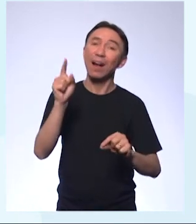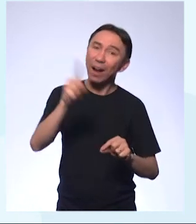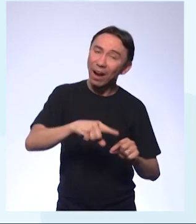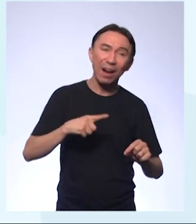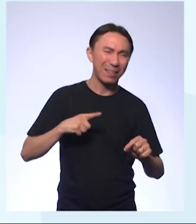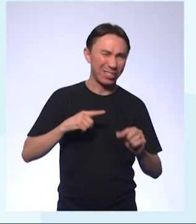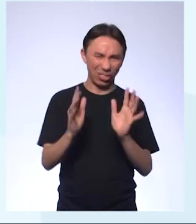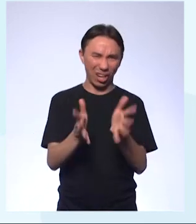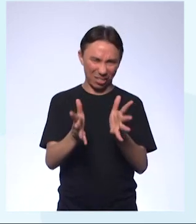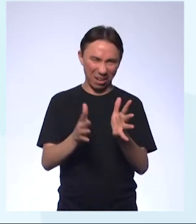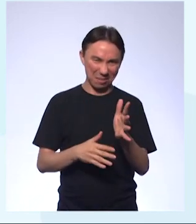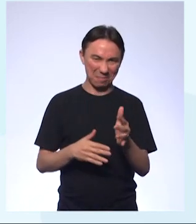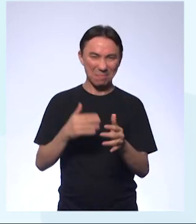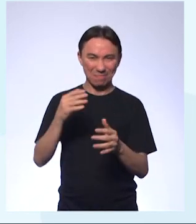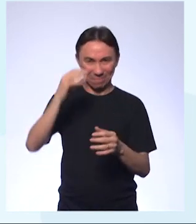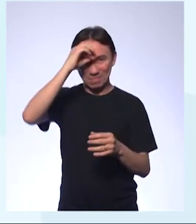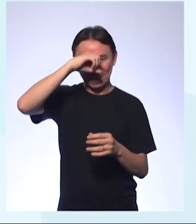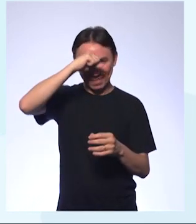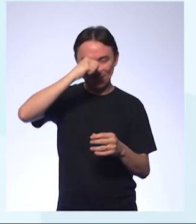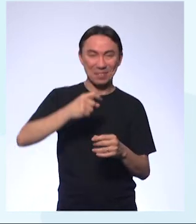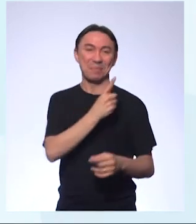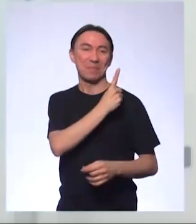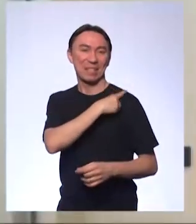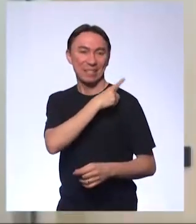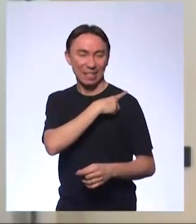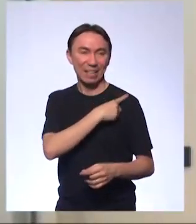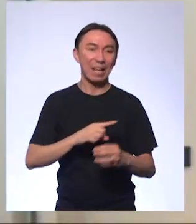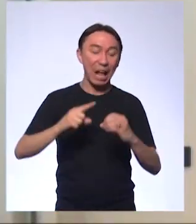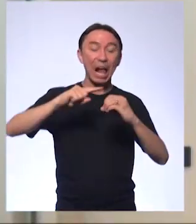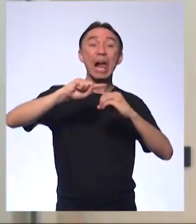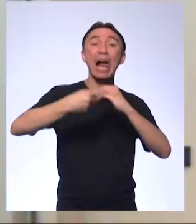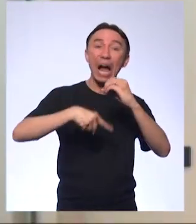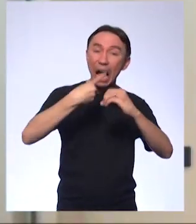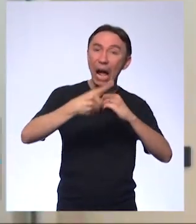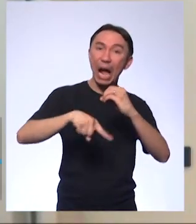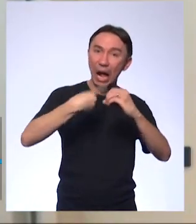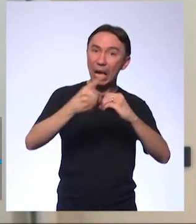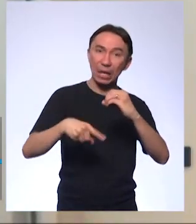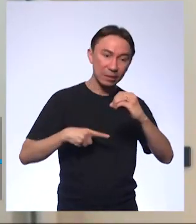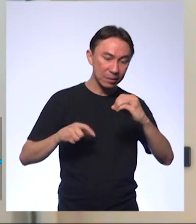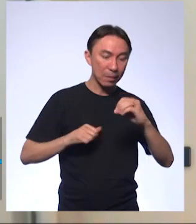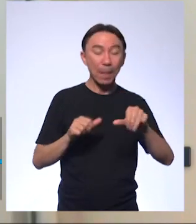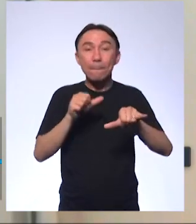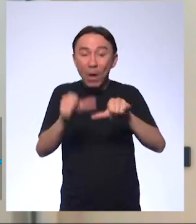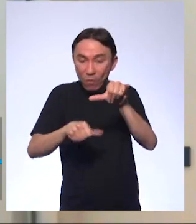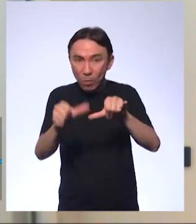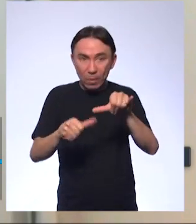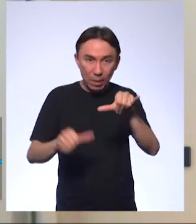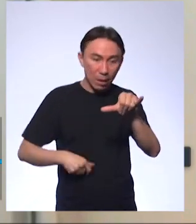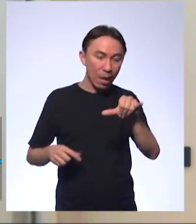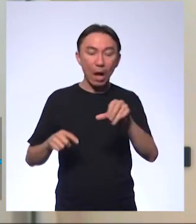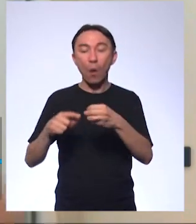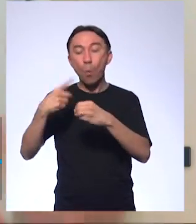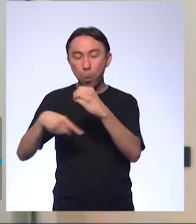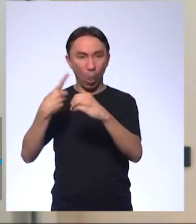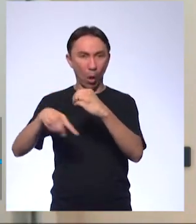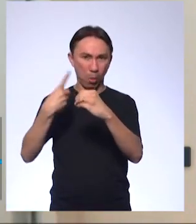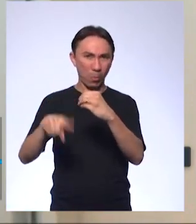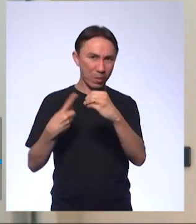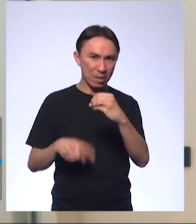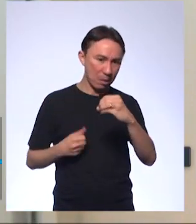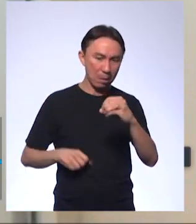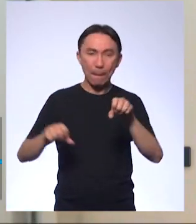se rearranjando para dar origem às moléculas e aos compostos que nós conhecemos. Por último, uma reação química ao rearranjo